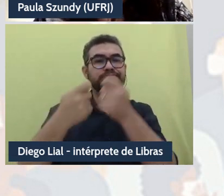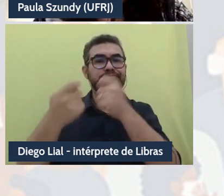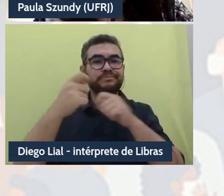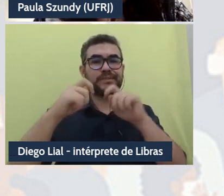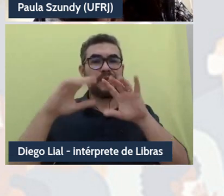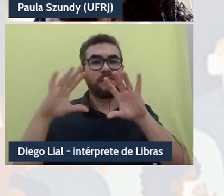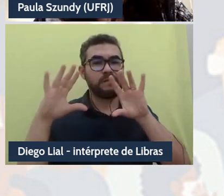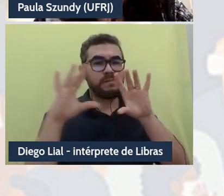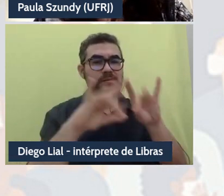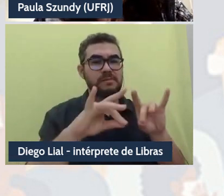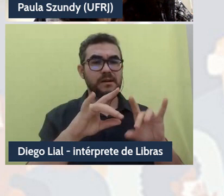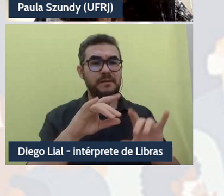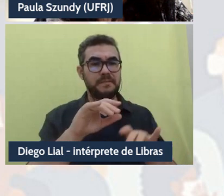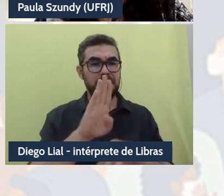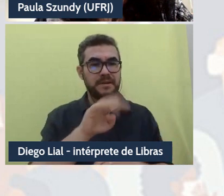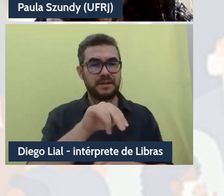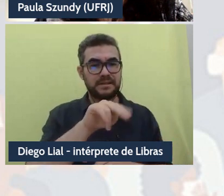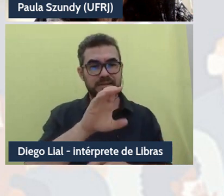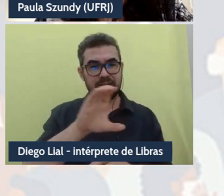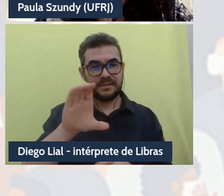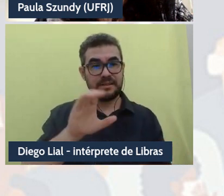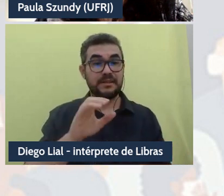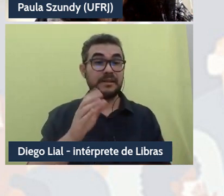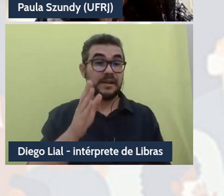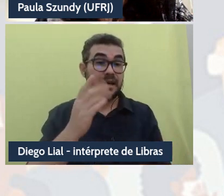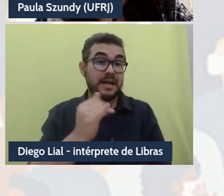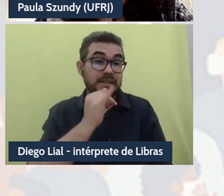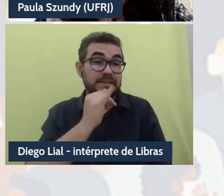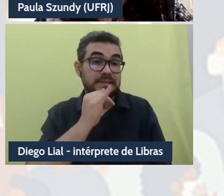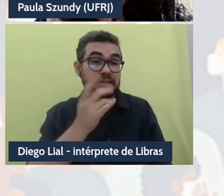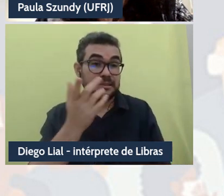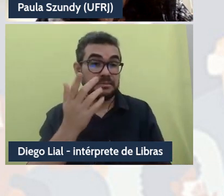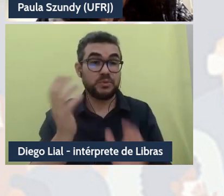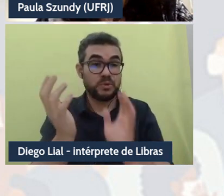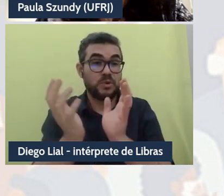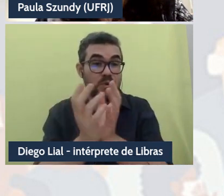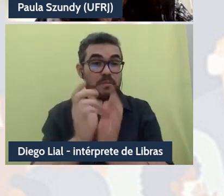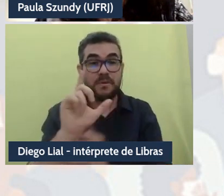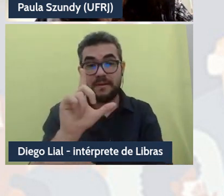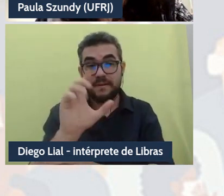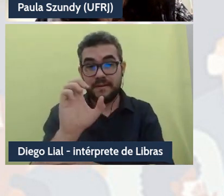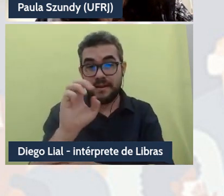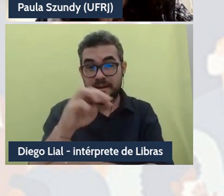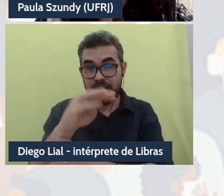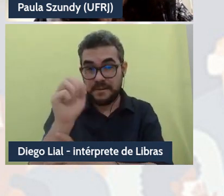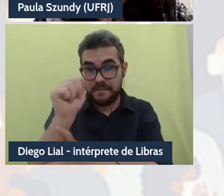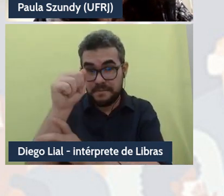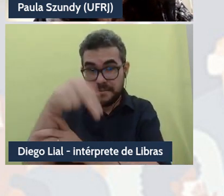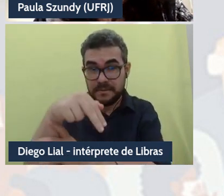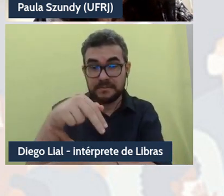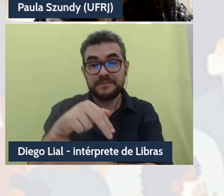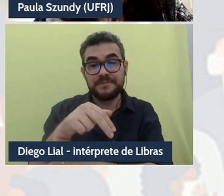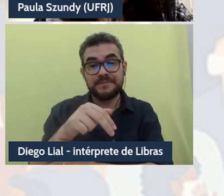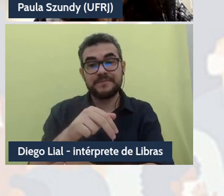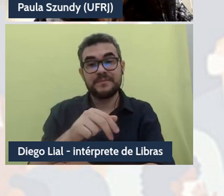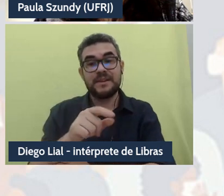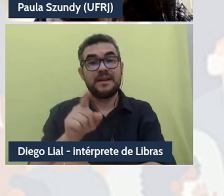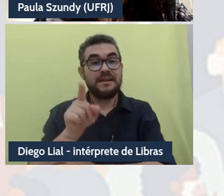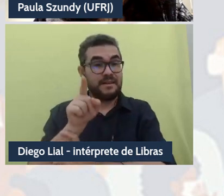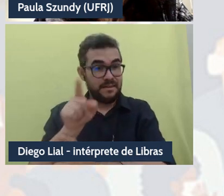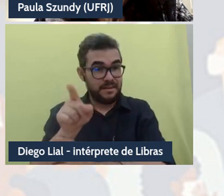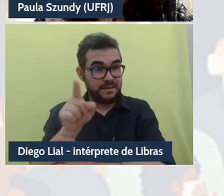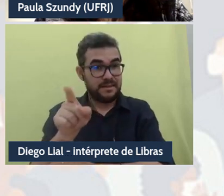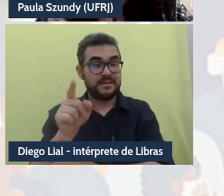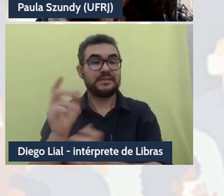interesse, por exemplo, da Fundação Lehman, né, na implementação